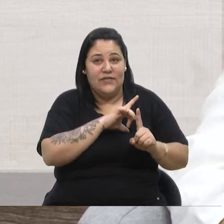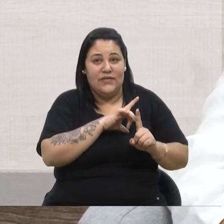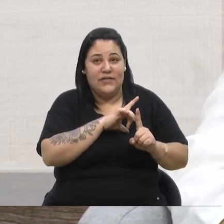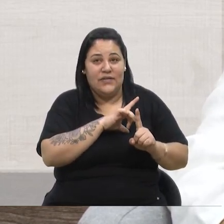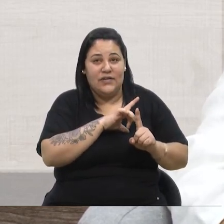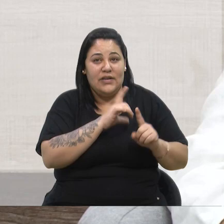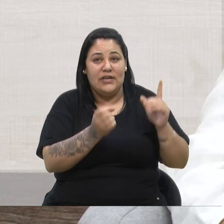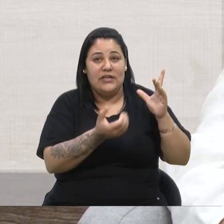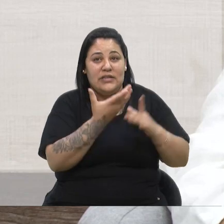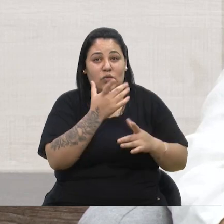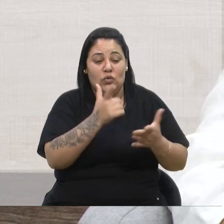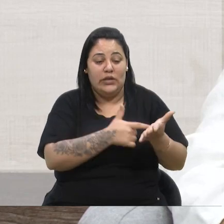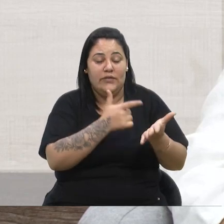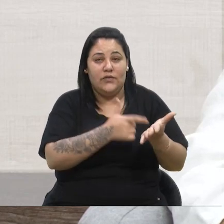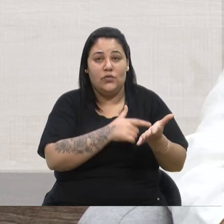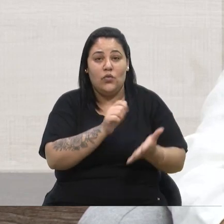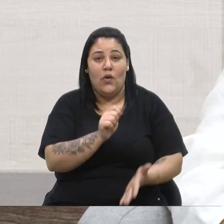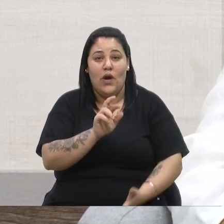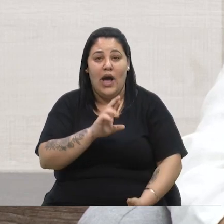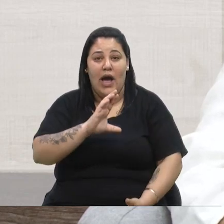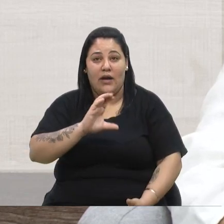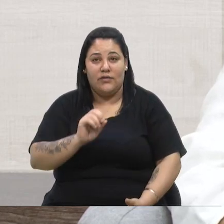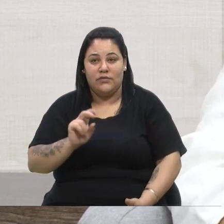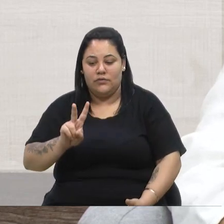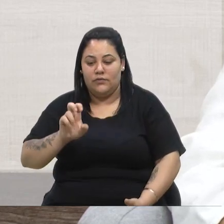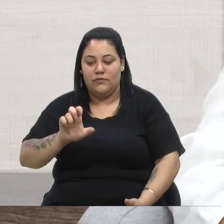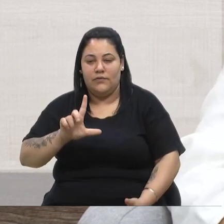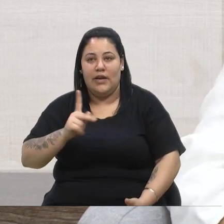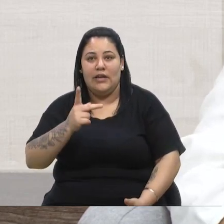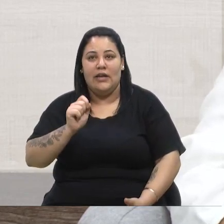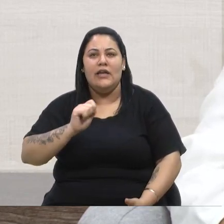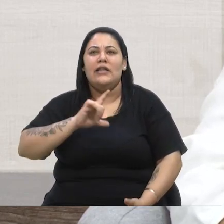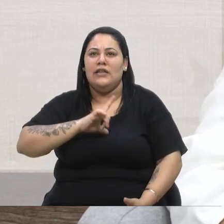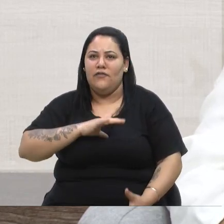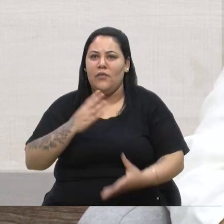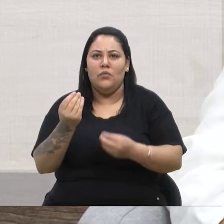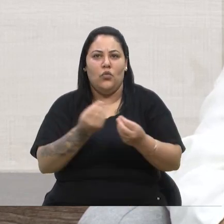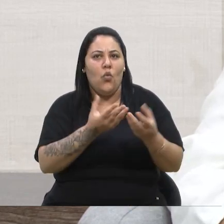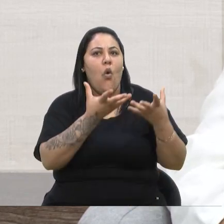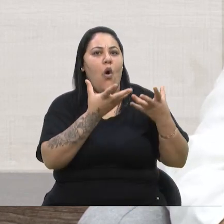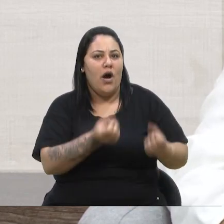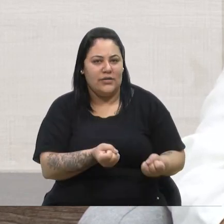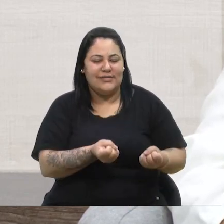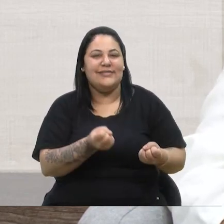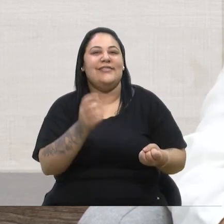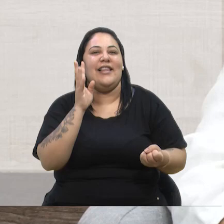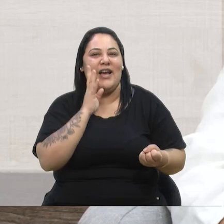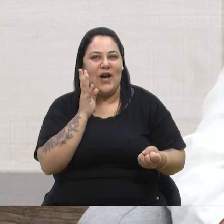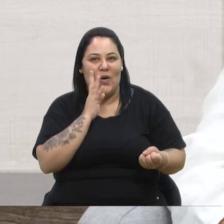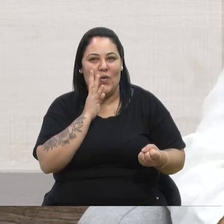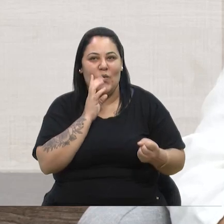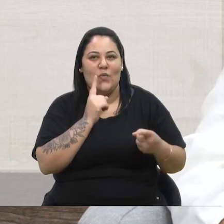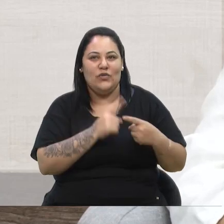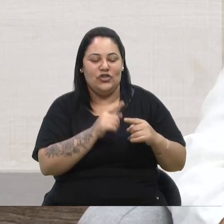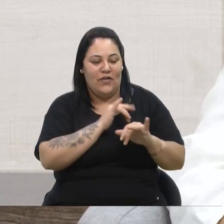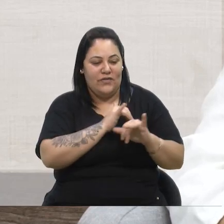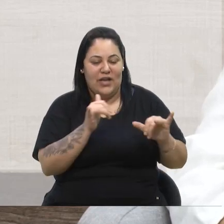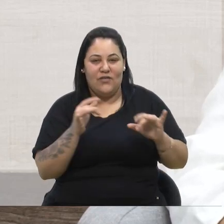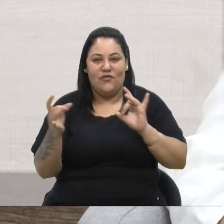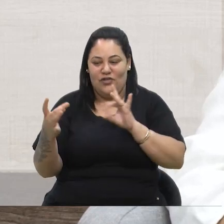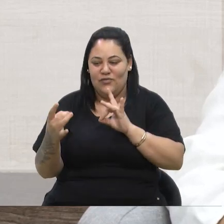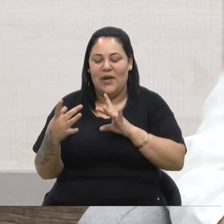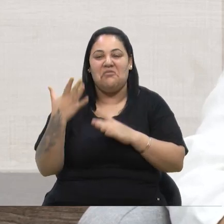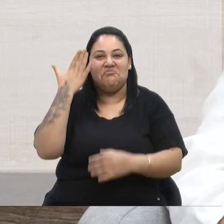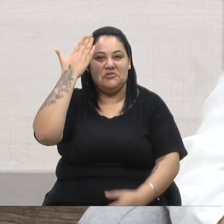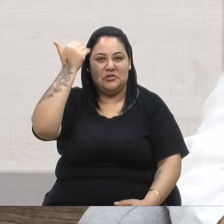lançamento ali no Arco da Velha e teve muita aceitação. Que legal. Muita aceitação. Pelo que eles